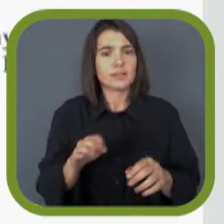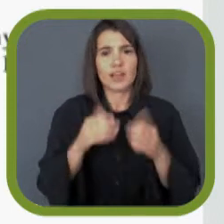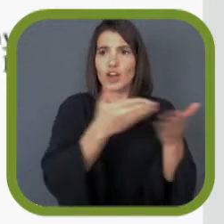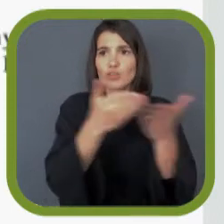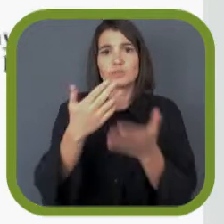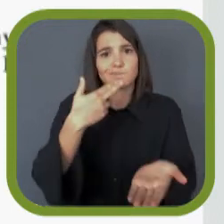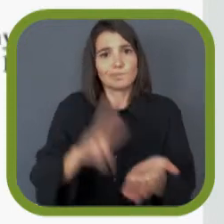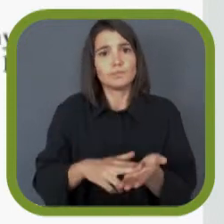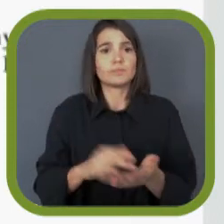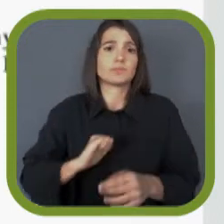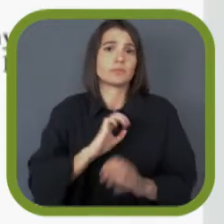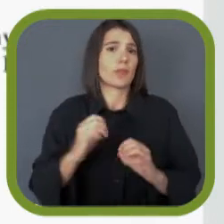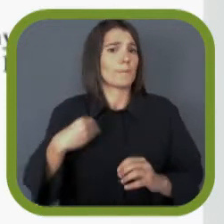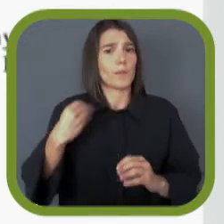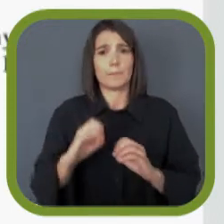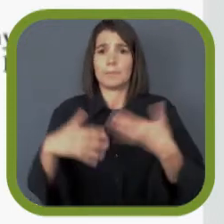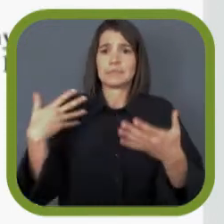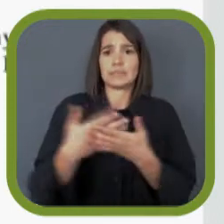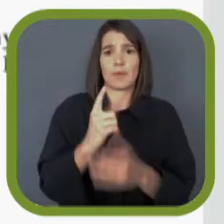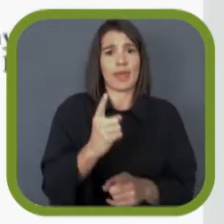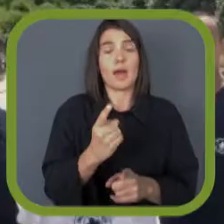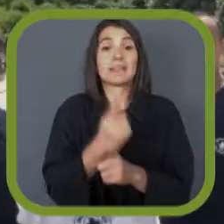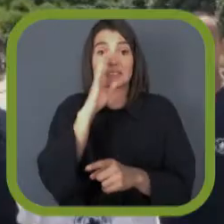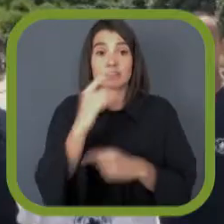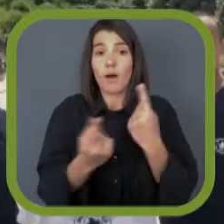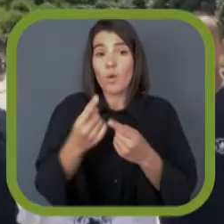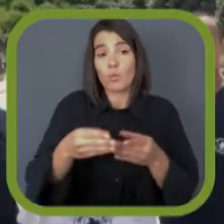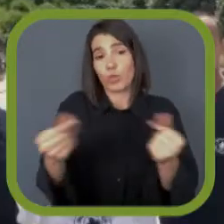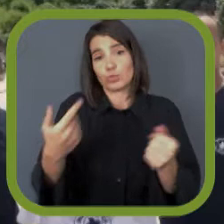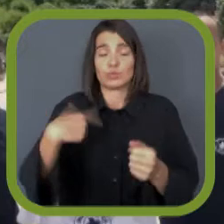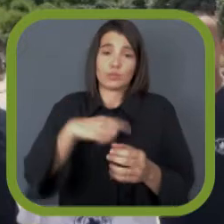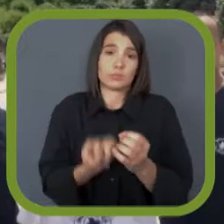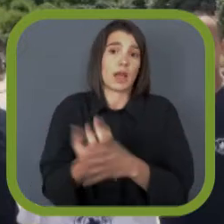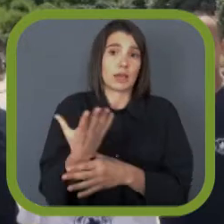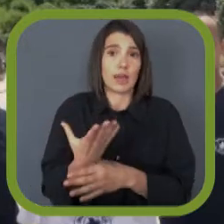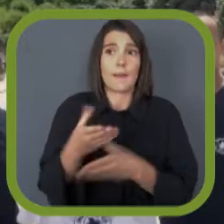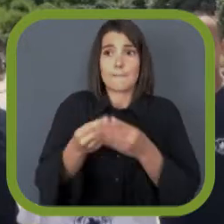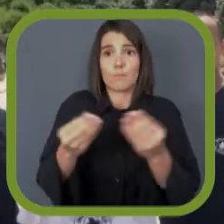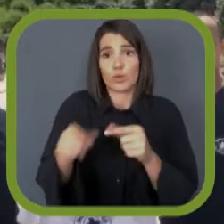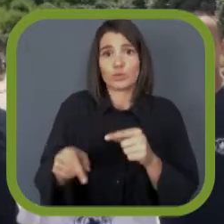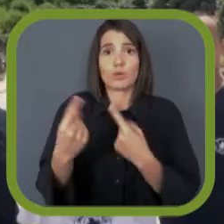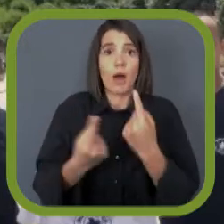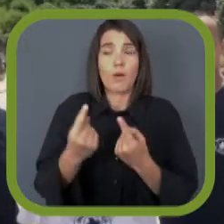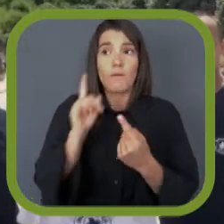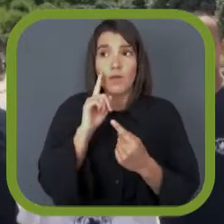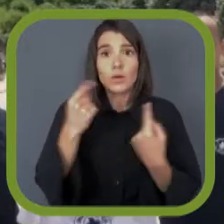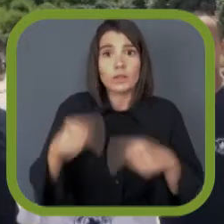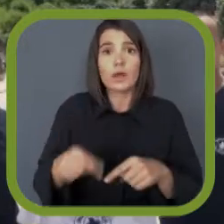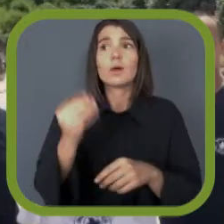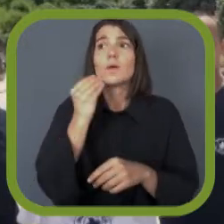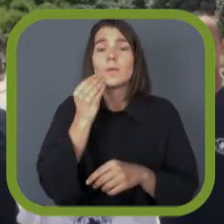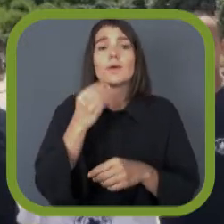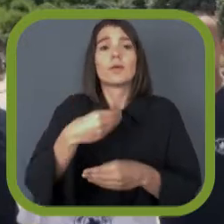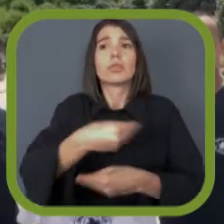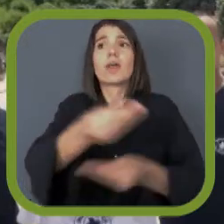era exatamente essa a nossa preocupação desde o início, que era que caso algum dos produtos que estivéssemos a desenvolver tivesse de facto uma